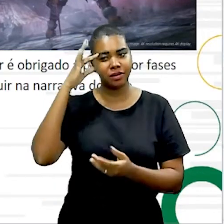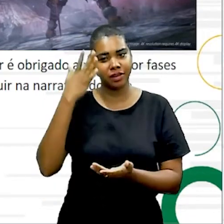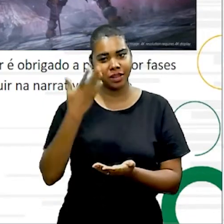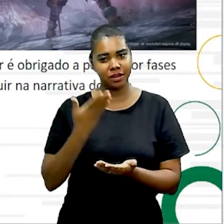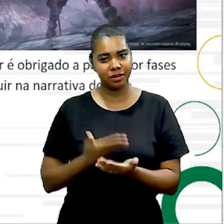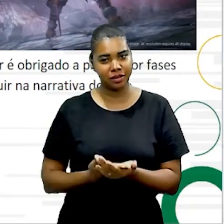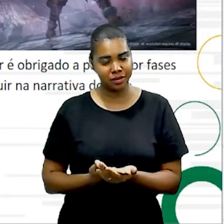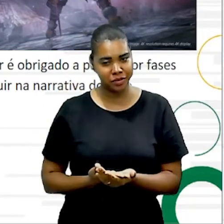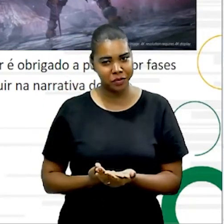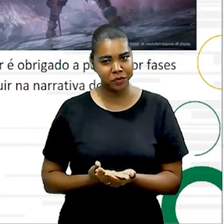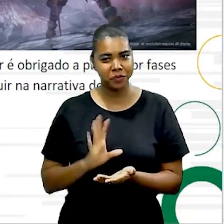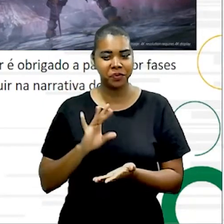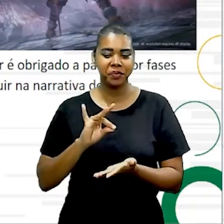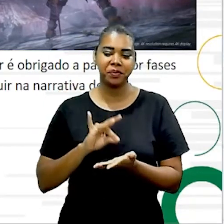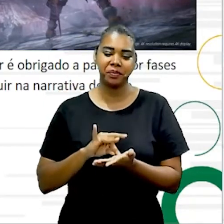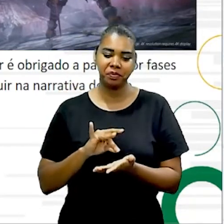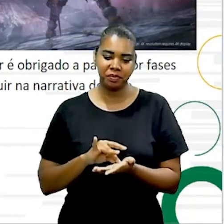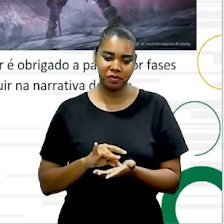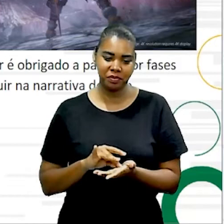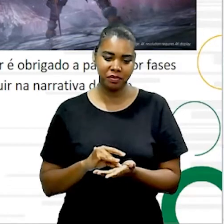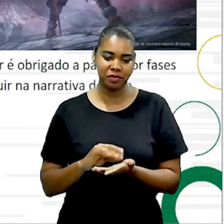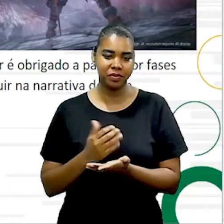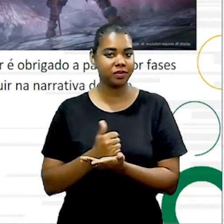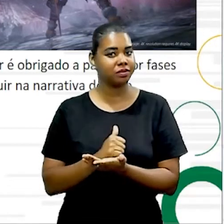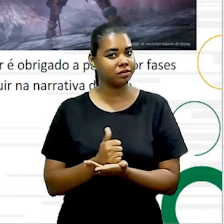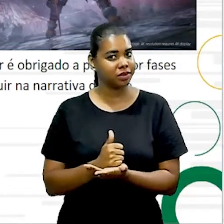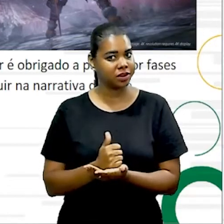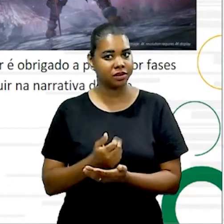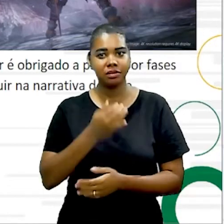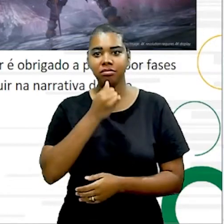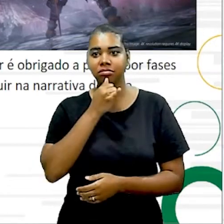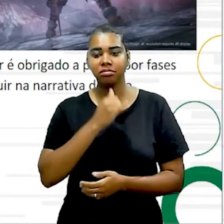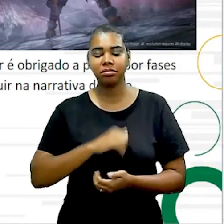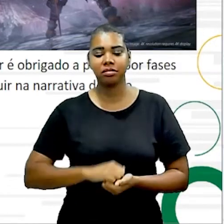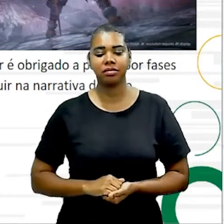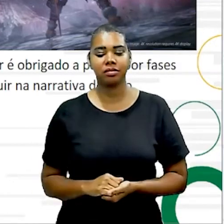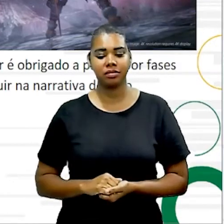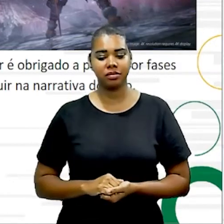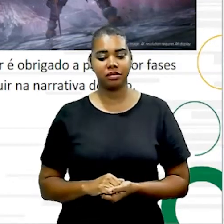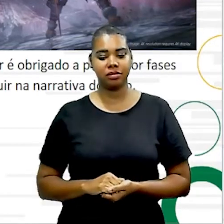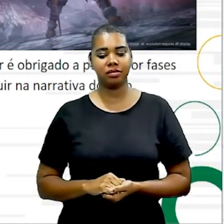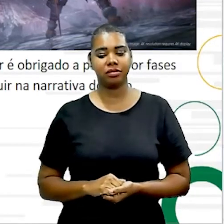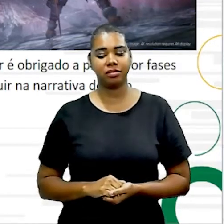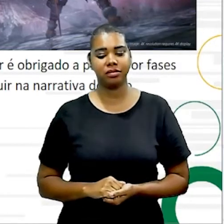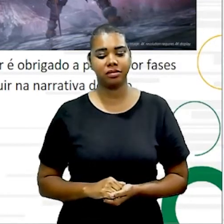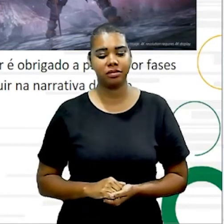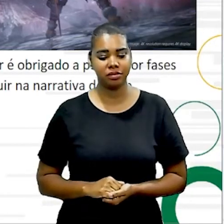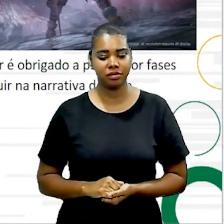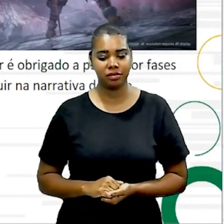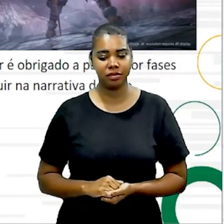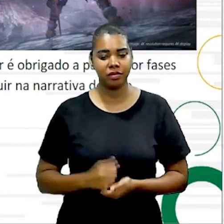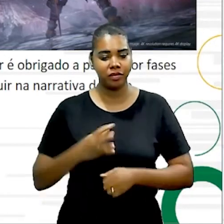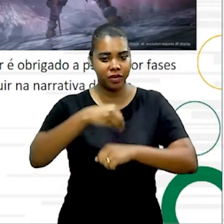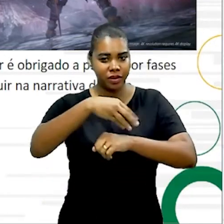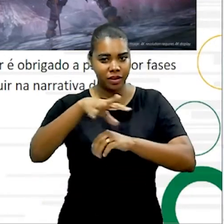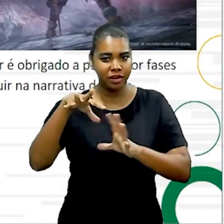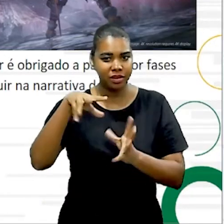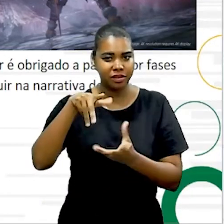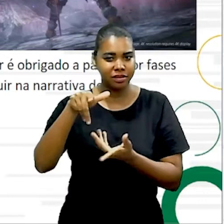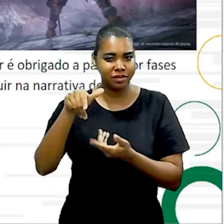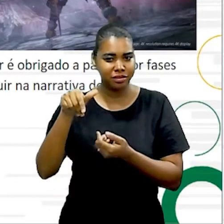Mas seria a jogabilidade em si. Num jogo de aventura, por exemplo, você seria a parte que você explora o mundo, faz